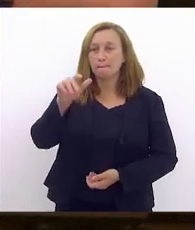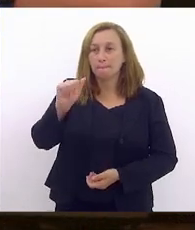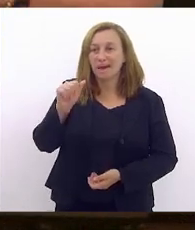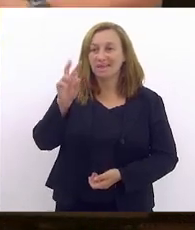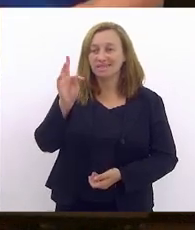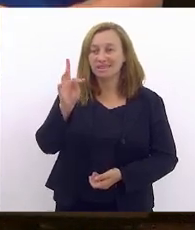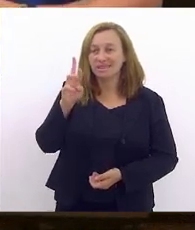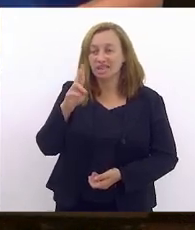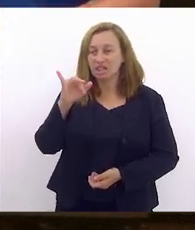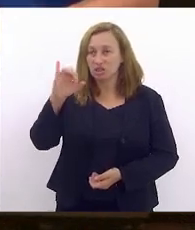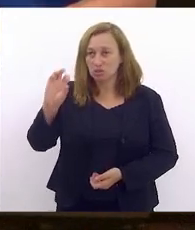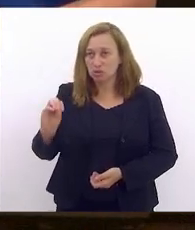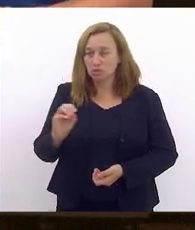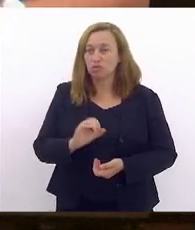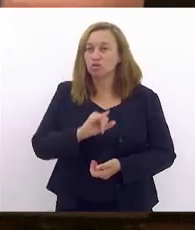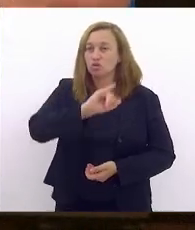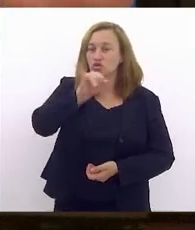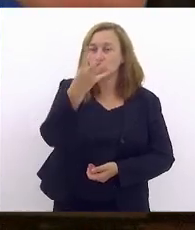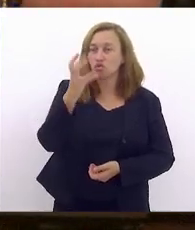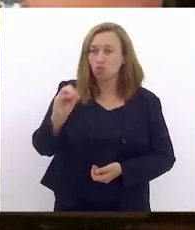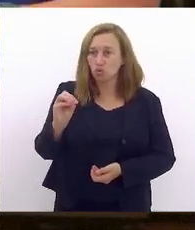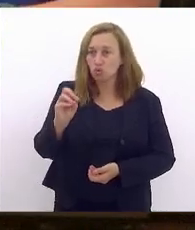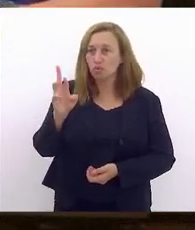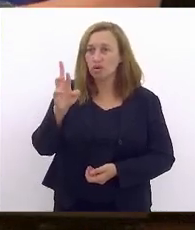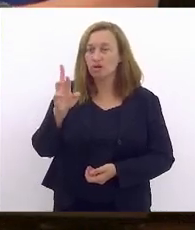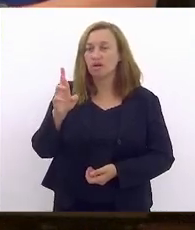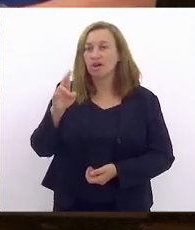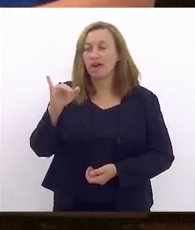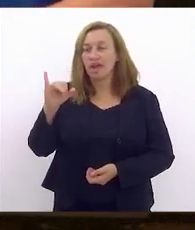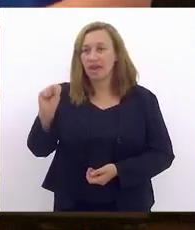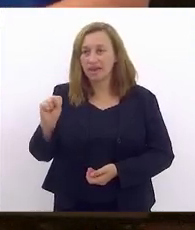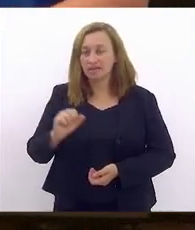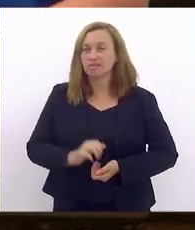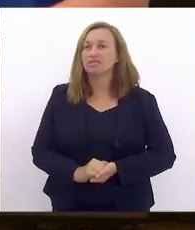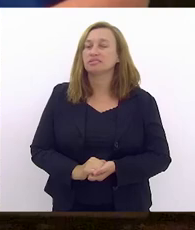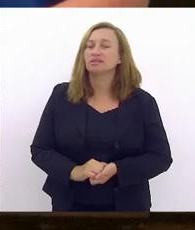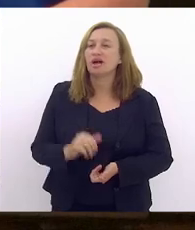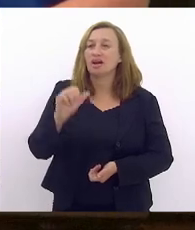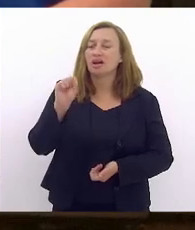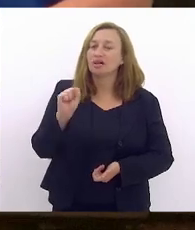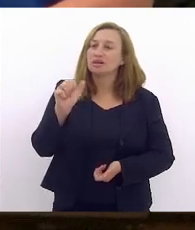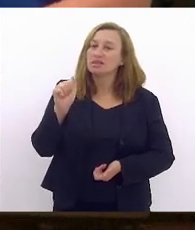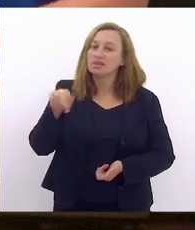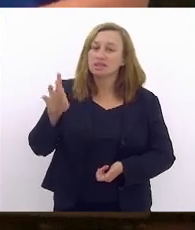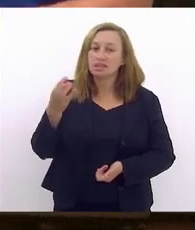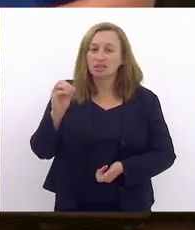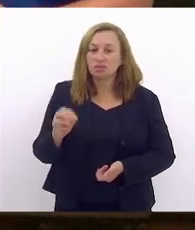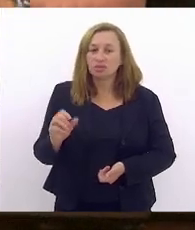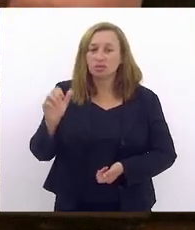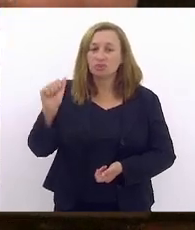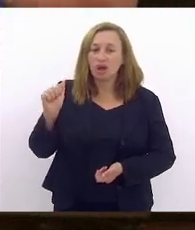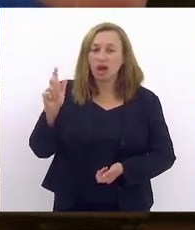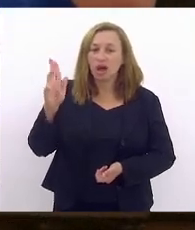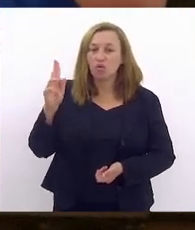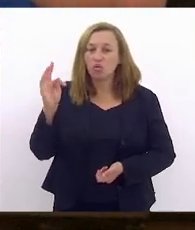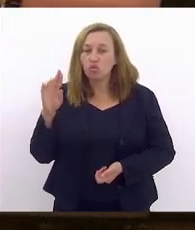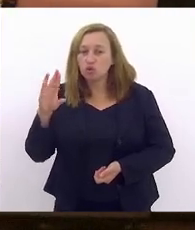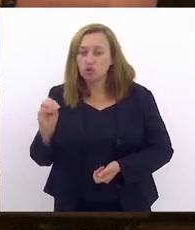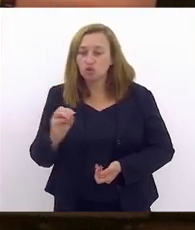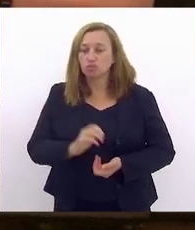Teresa. Júnior Reis, presidente do Alegria do Vilar. Sandro Augusto, presidente da Unidos de